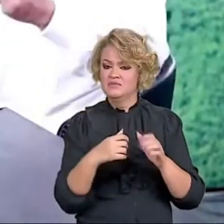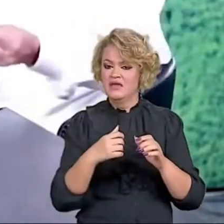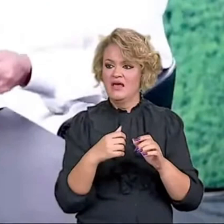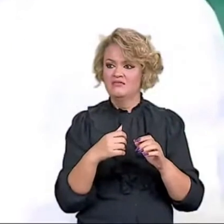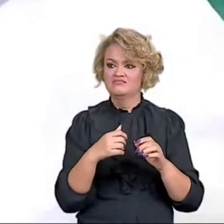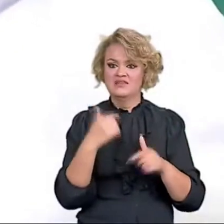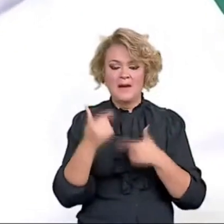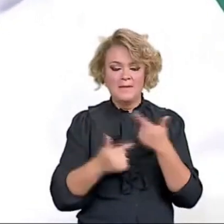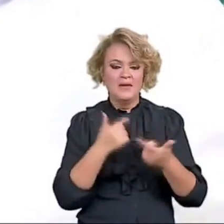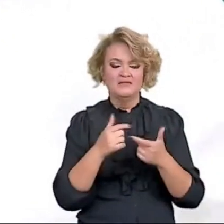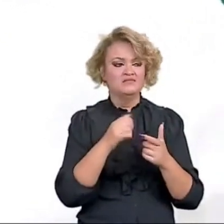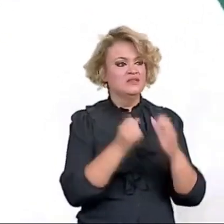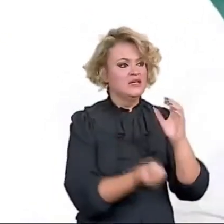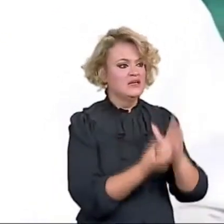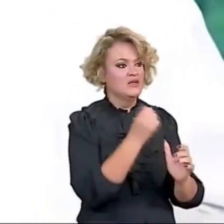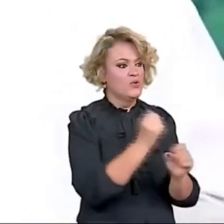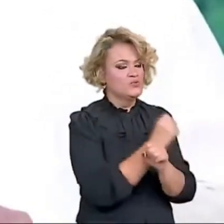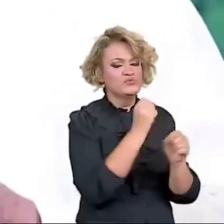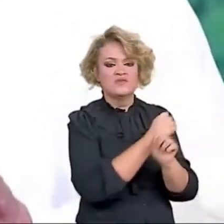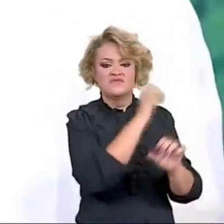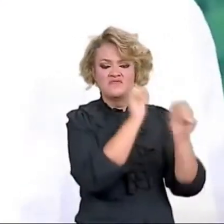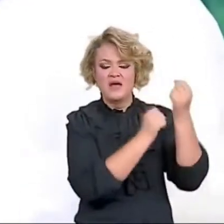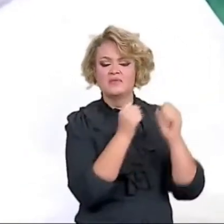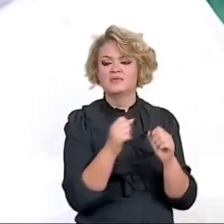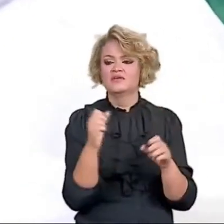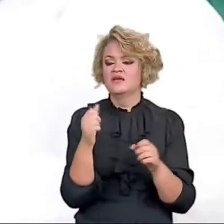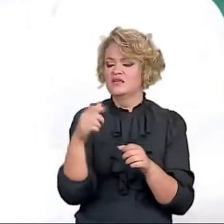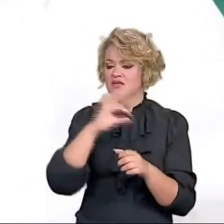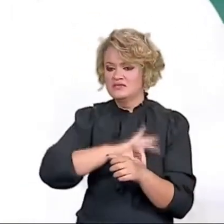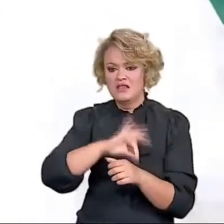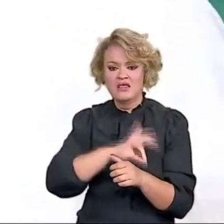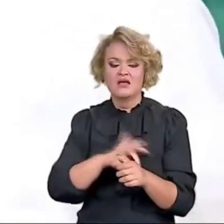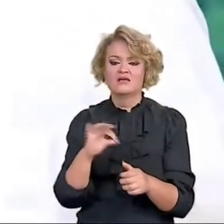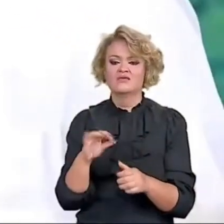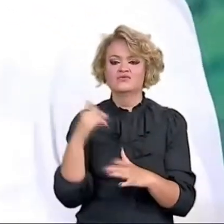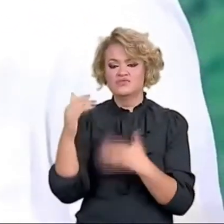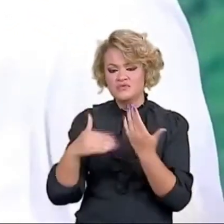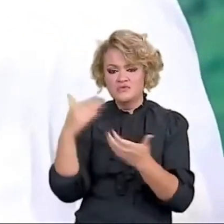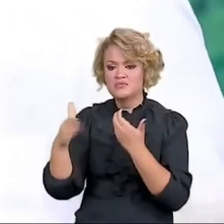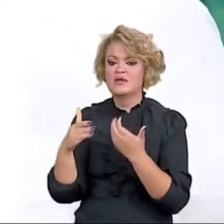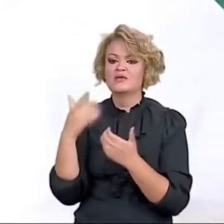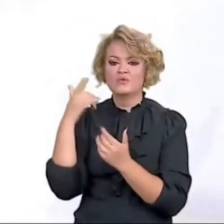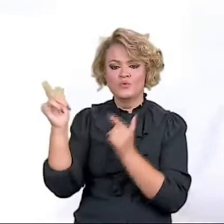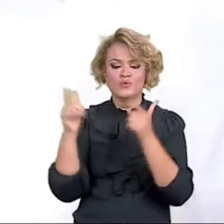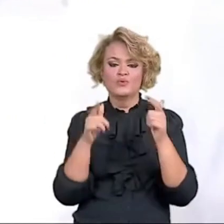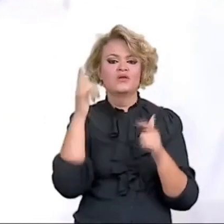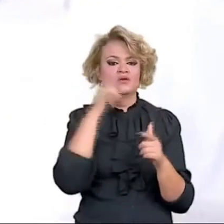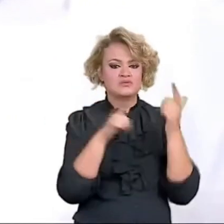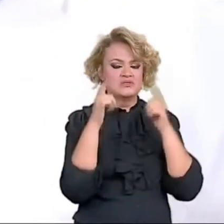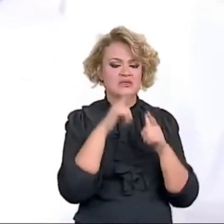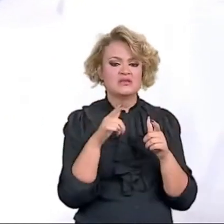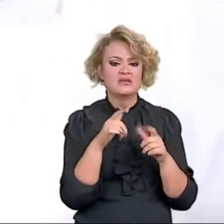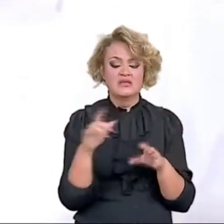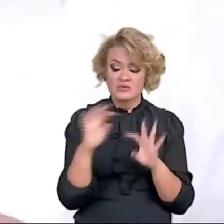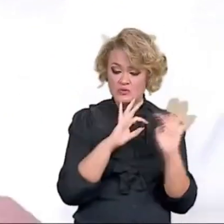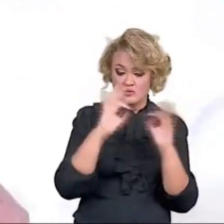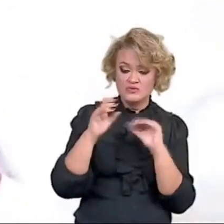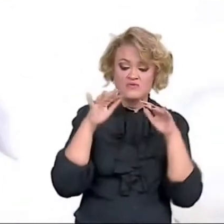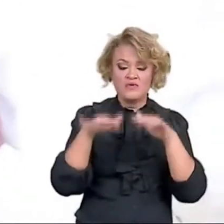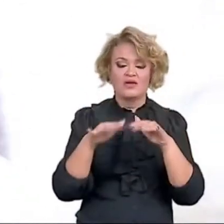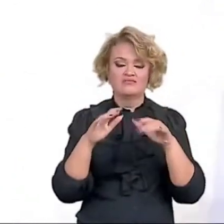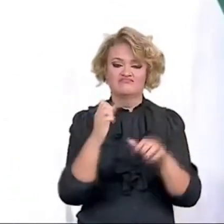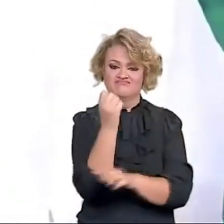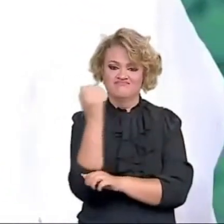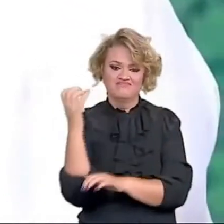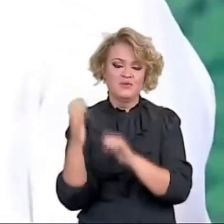fábricas, mais produção, mais salário, mais desenvolvimento. E tudo isso cuidando do meio ambiente. Por